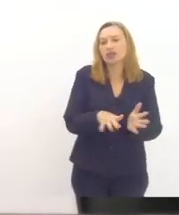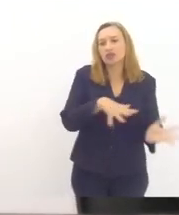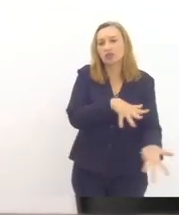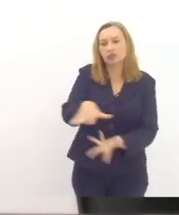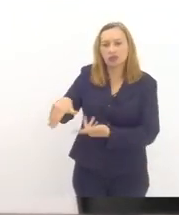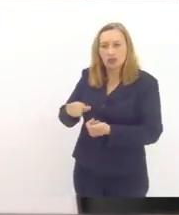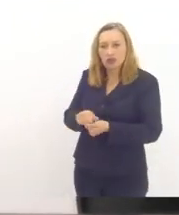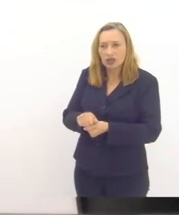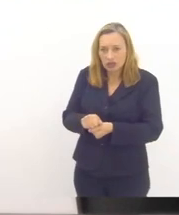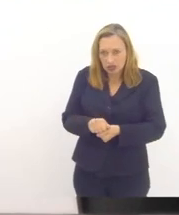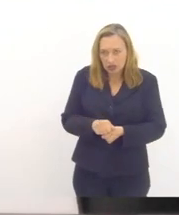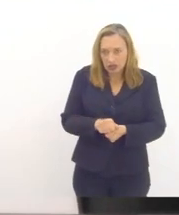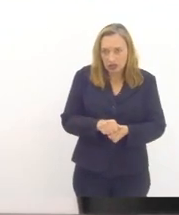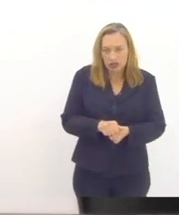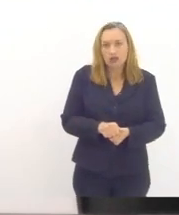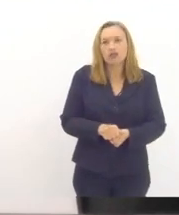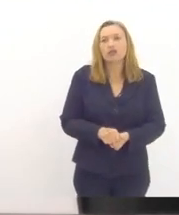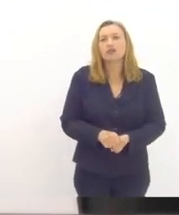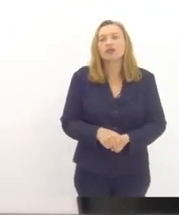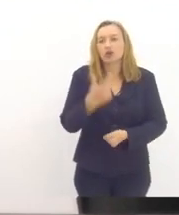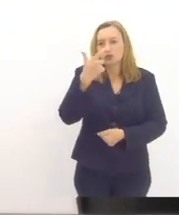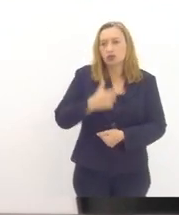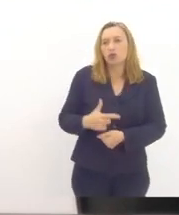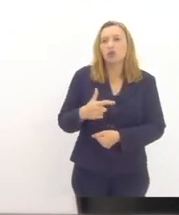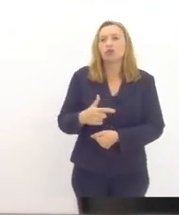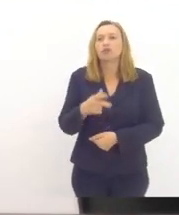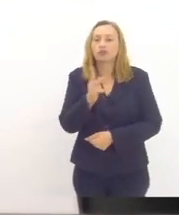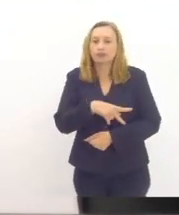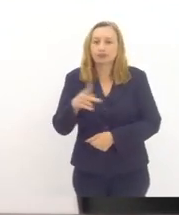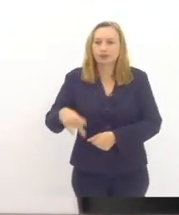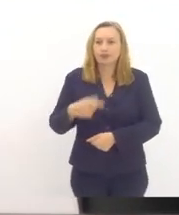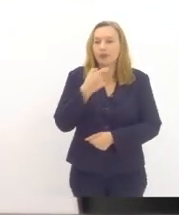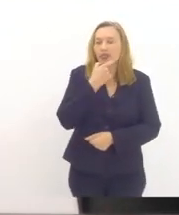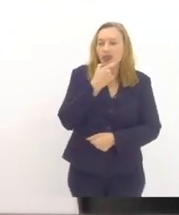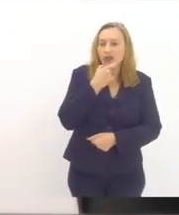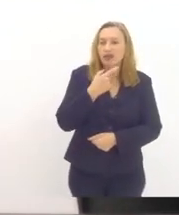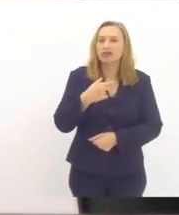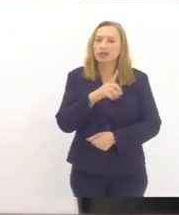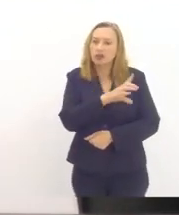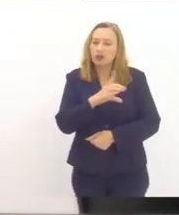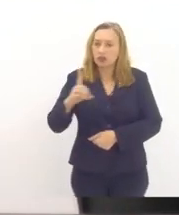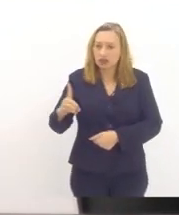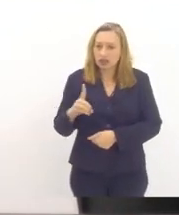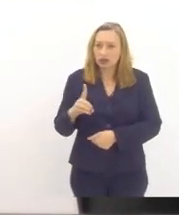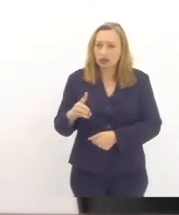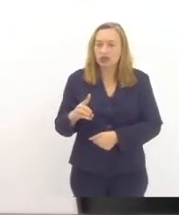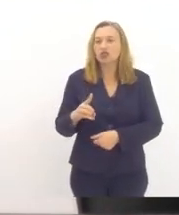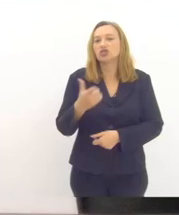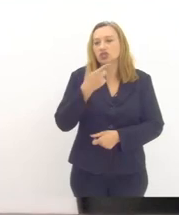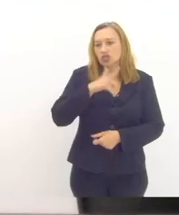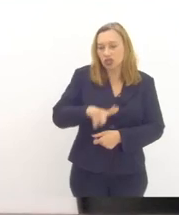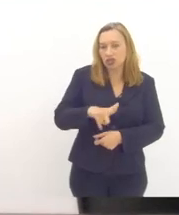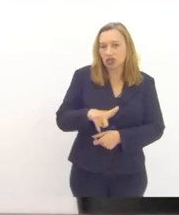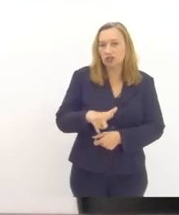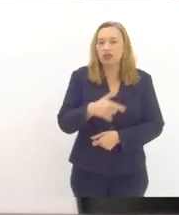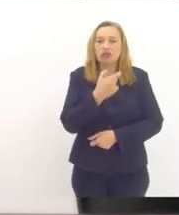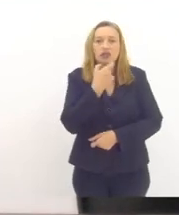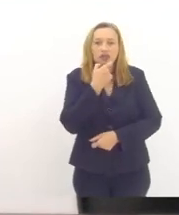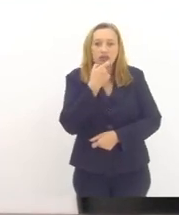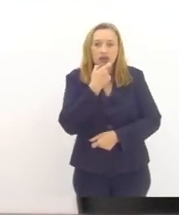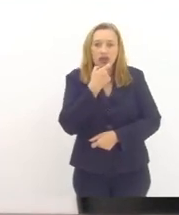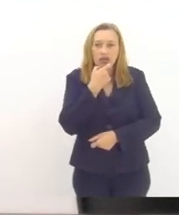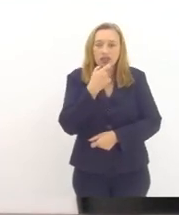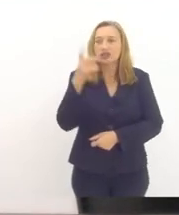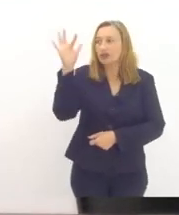de estar no momento. Eu sou professora de inglês e estou no momento como coordenadora de línguas de inglês